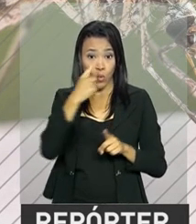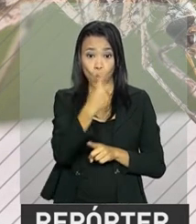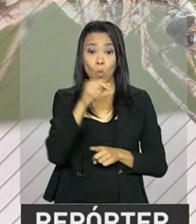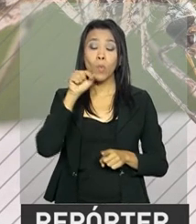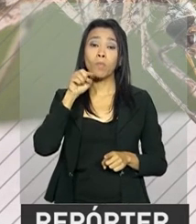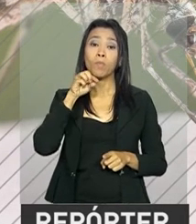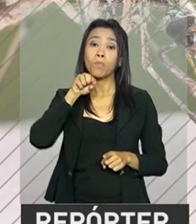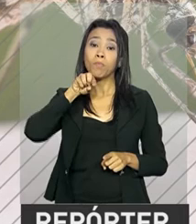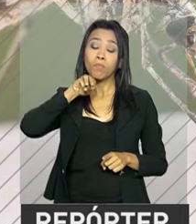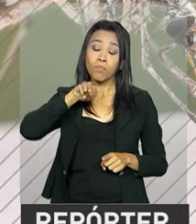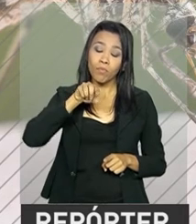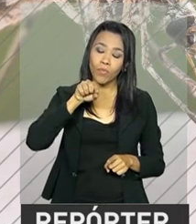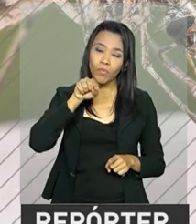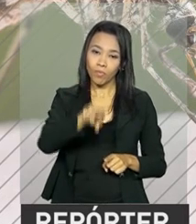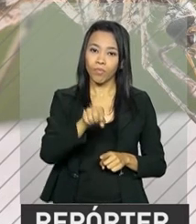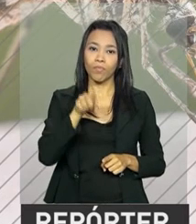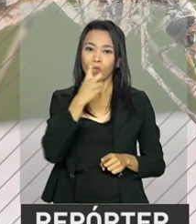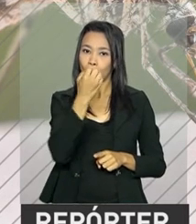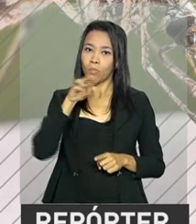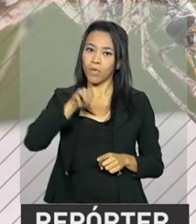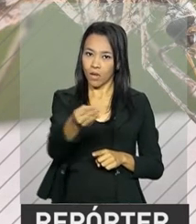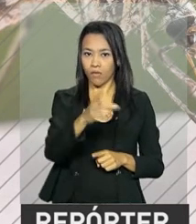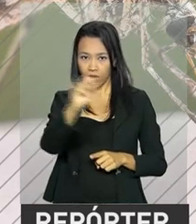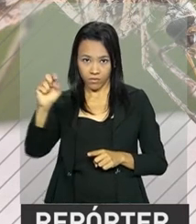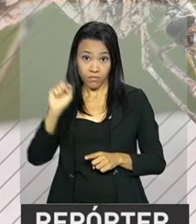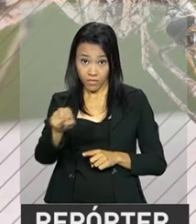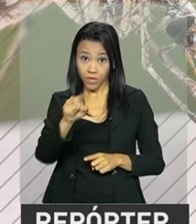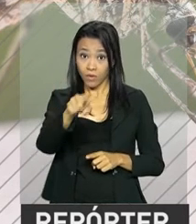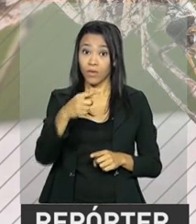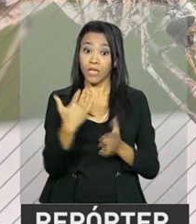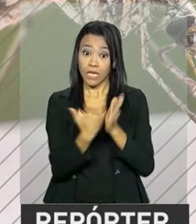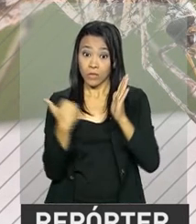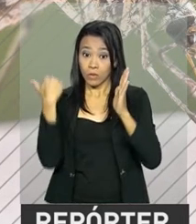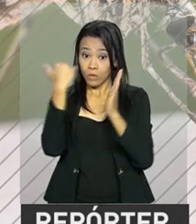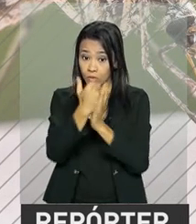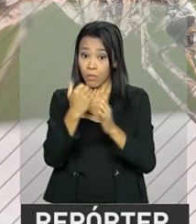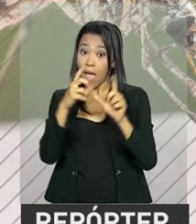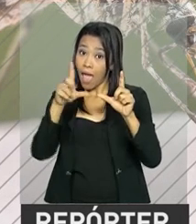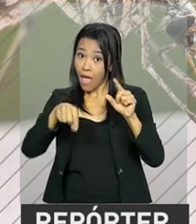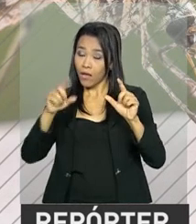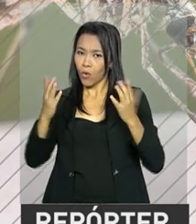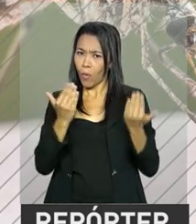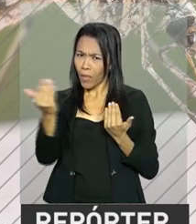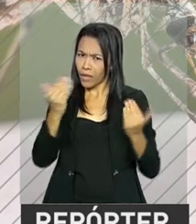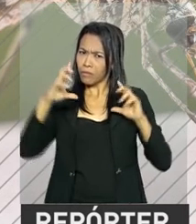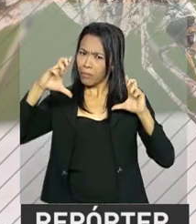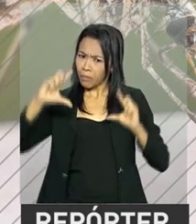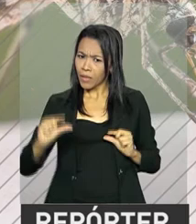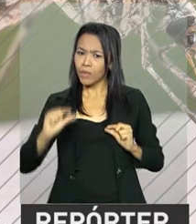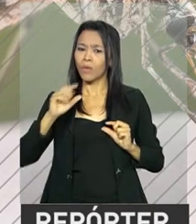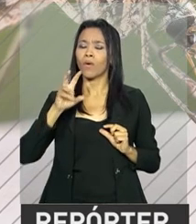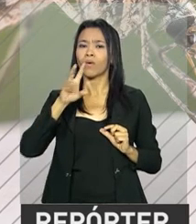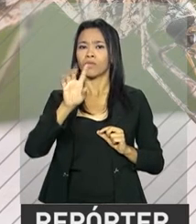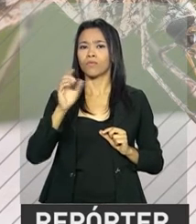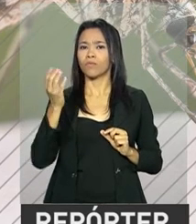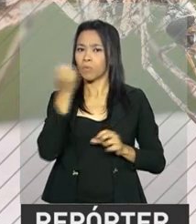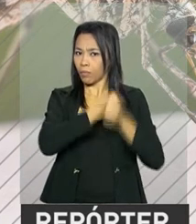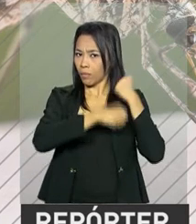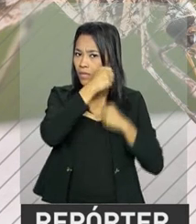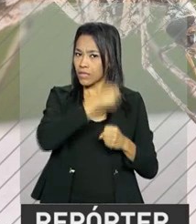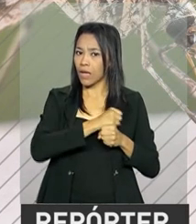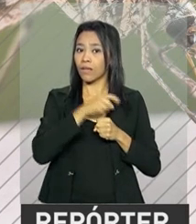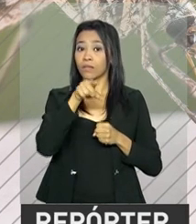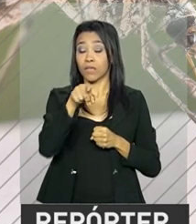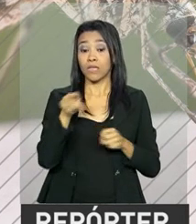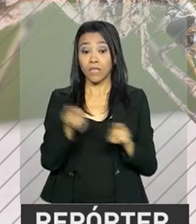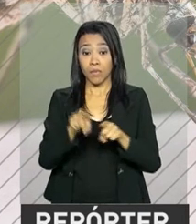1,5 milhão de prováveis casos de dengue em todo o país. Esse número é 4,5% menor que o do mesmo período do ano passado. As notificações